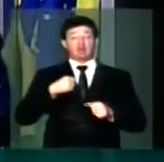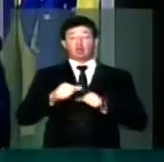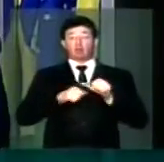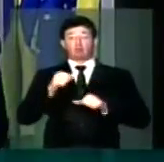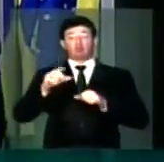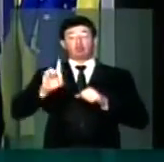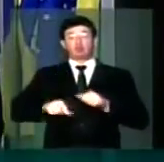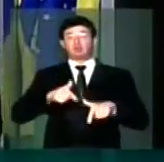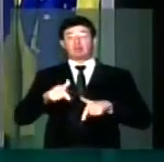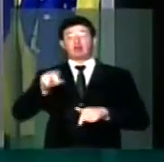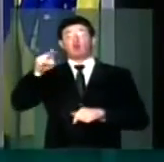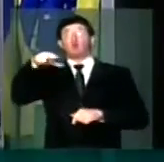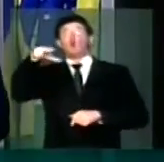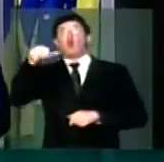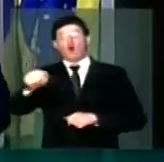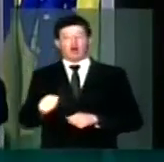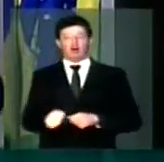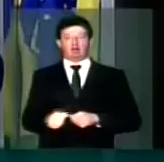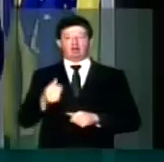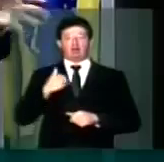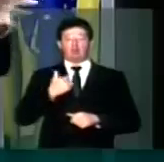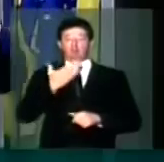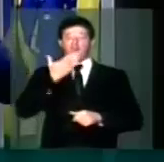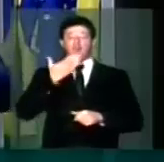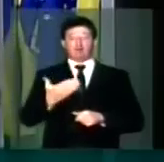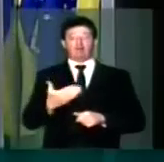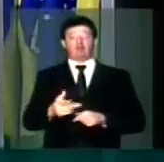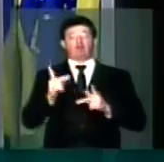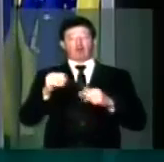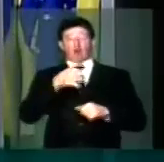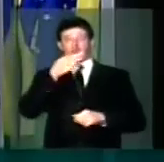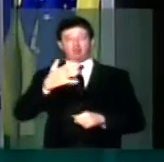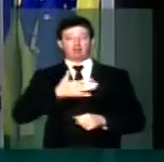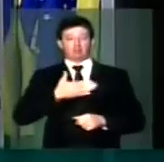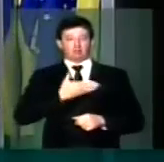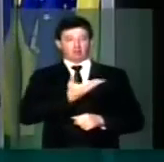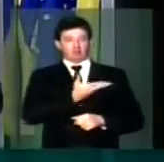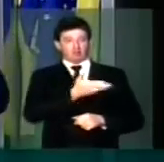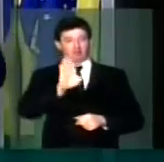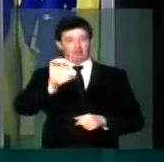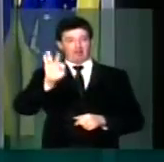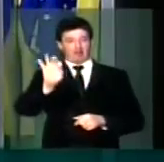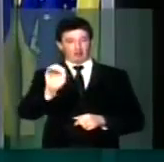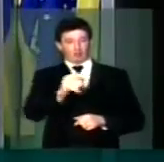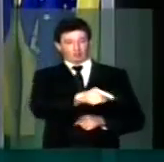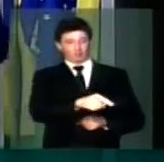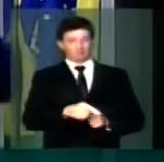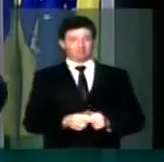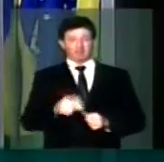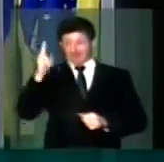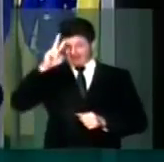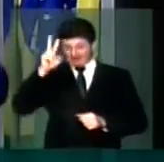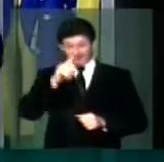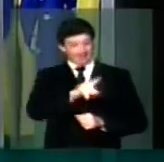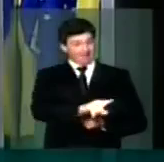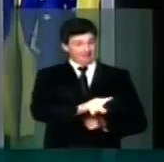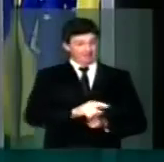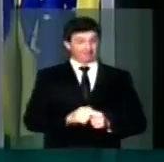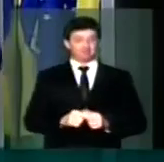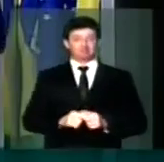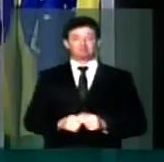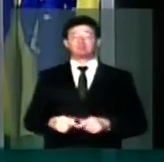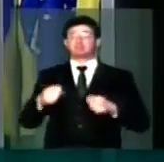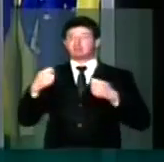vaca tussa. Eu prefiro ficar com a opinião do meu conterrâneo, deputado Betinho Gomes, que bem lembra, tem